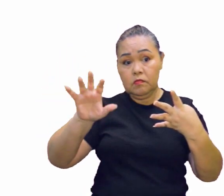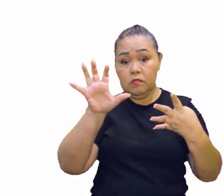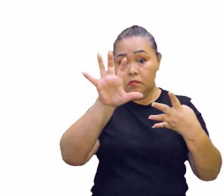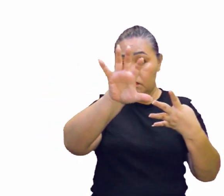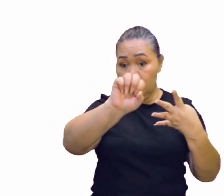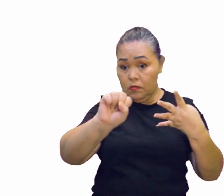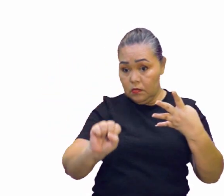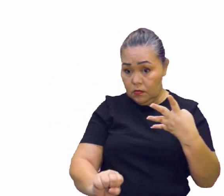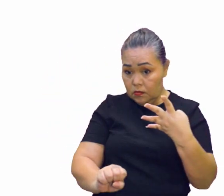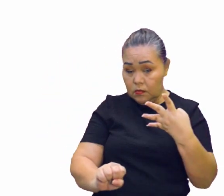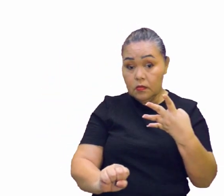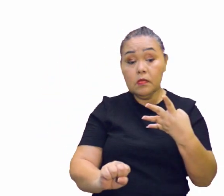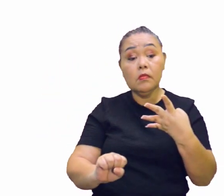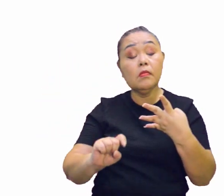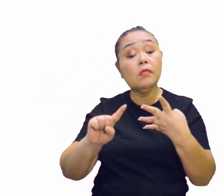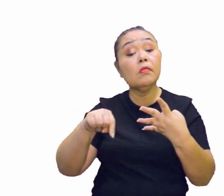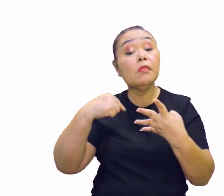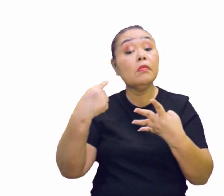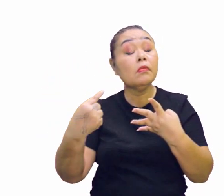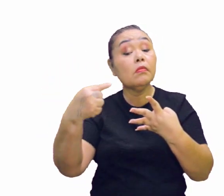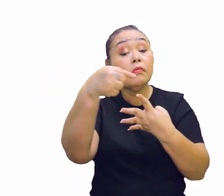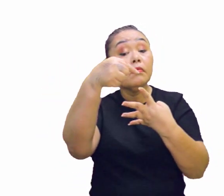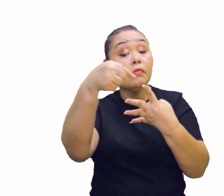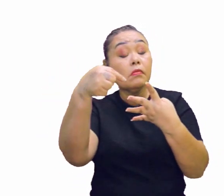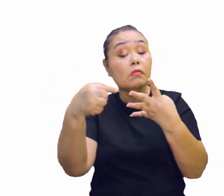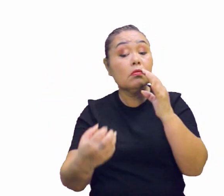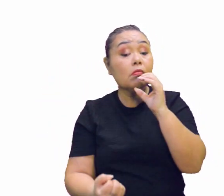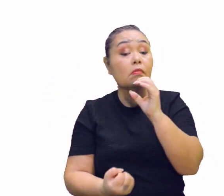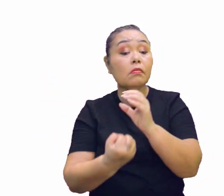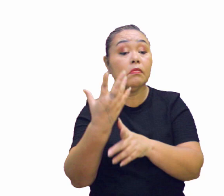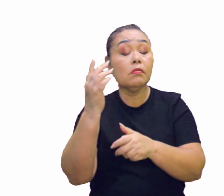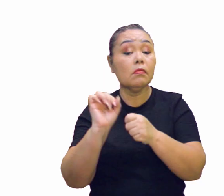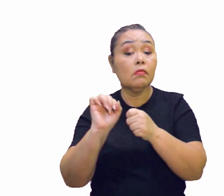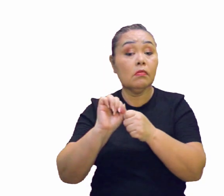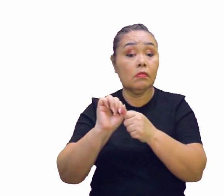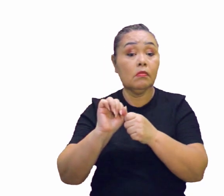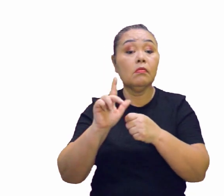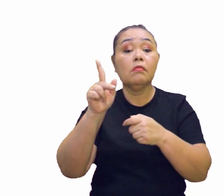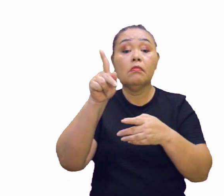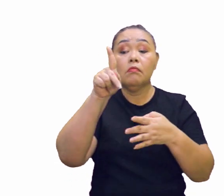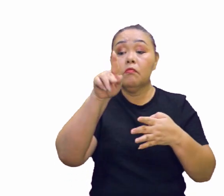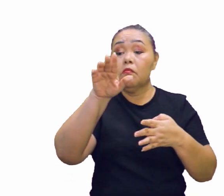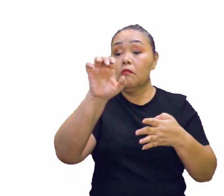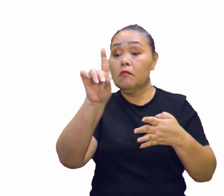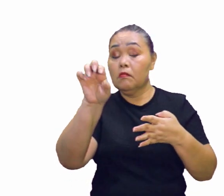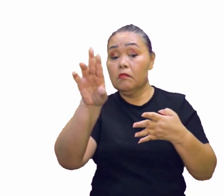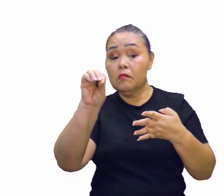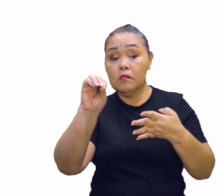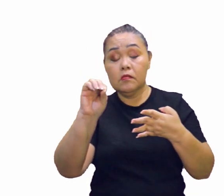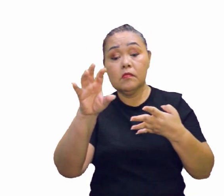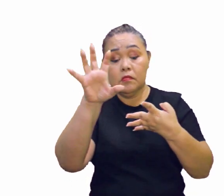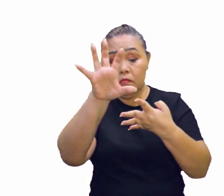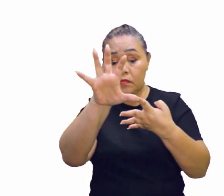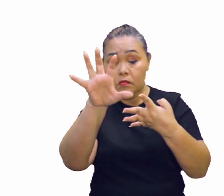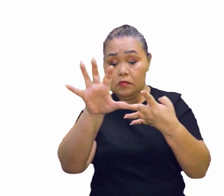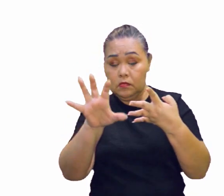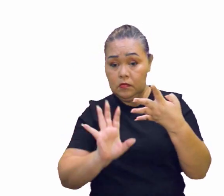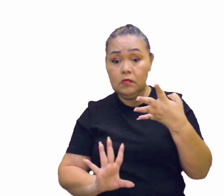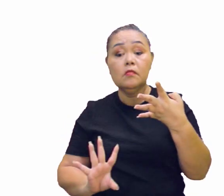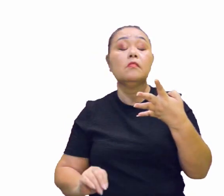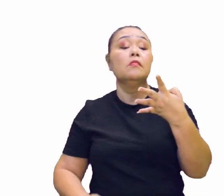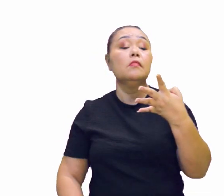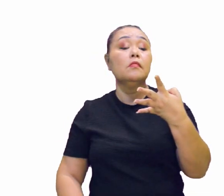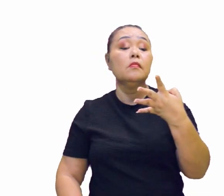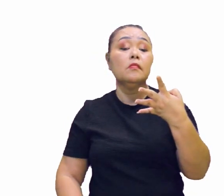o Centro-Sul. E o que leva em consideração para criar, o Pedro Pinchas Geiger, para criar esses